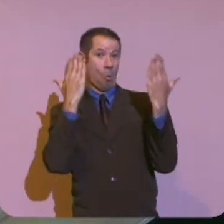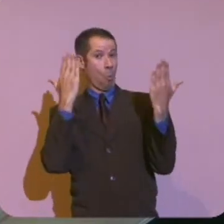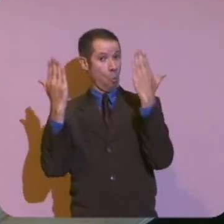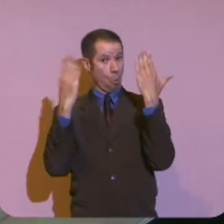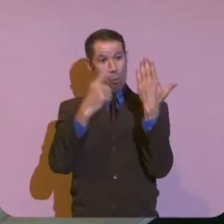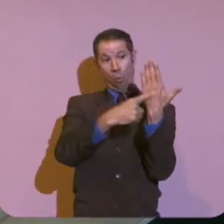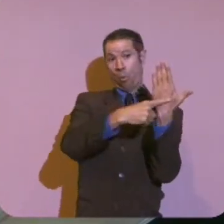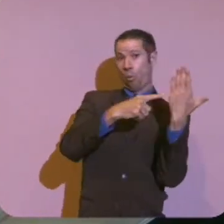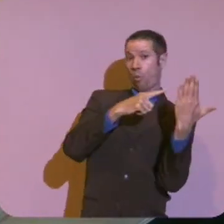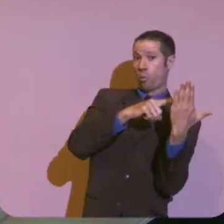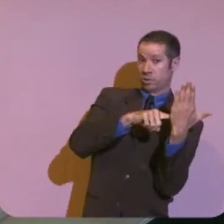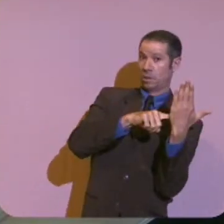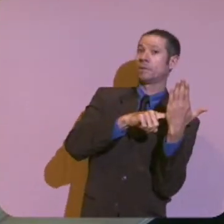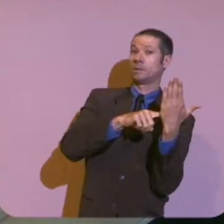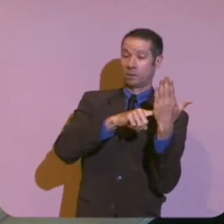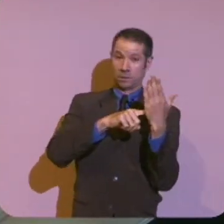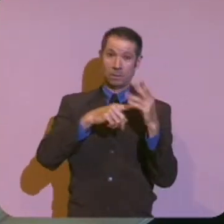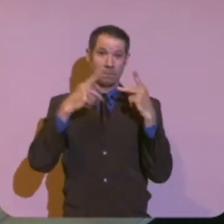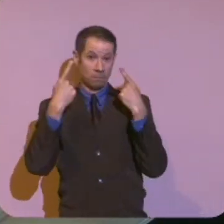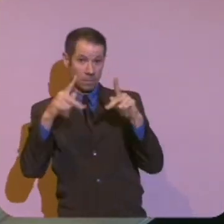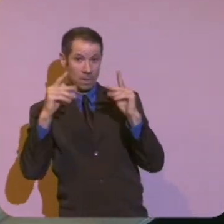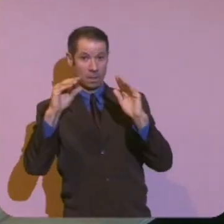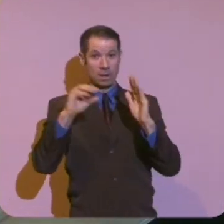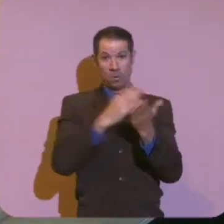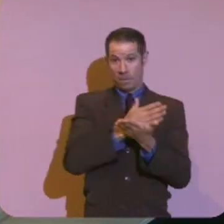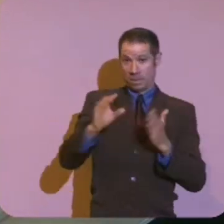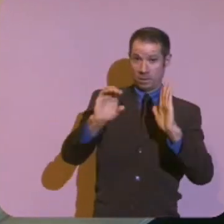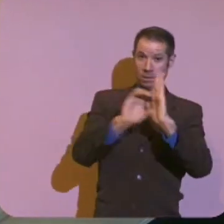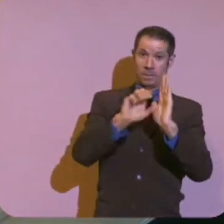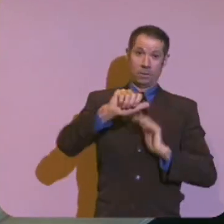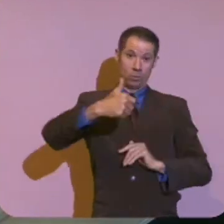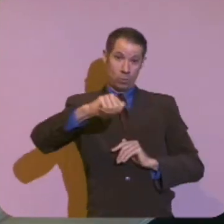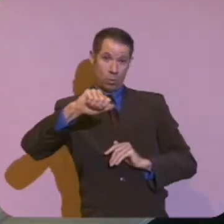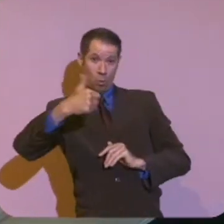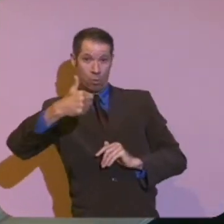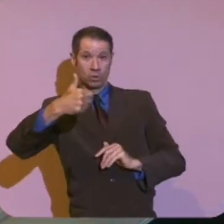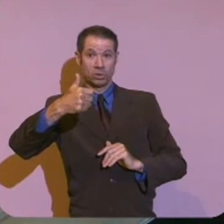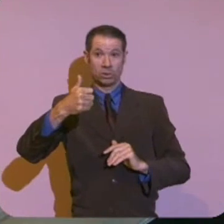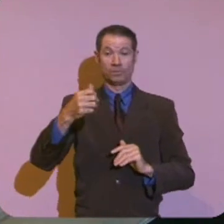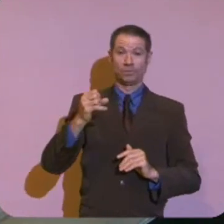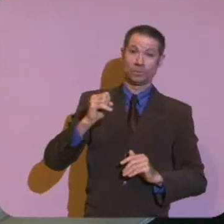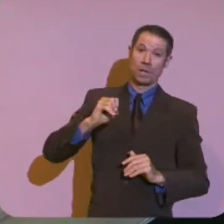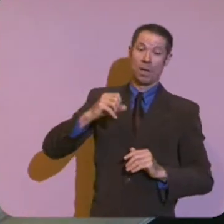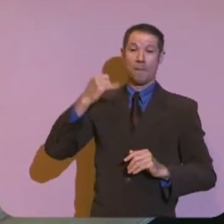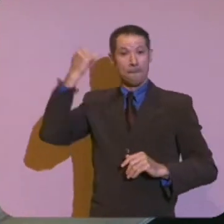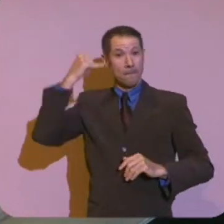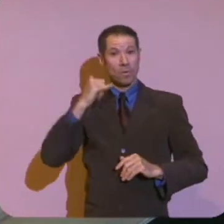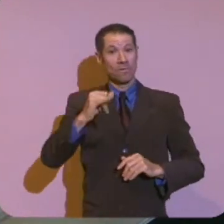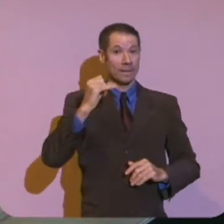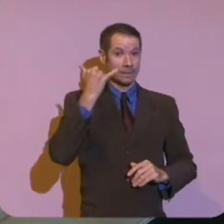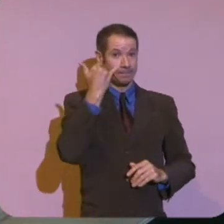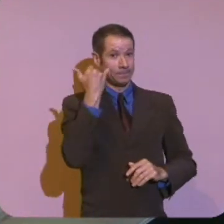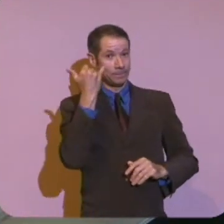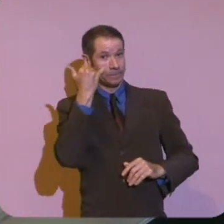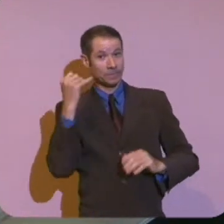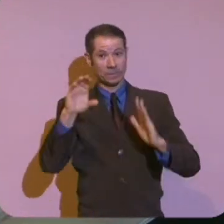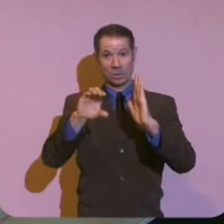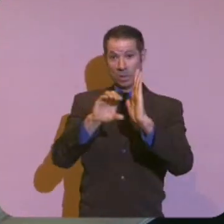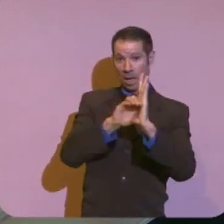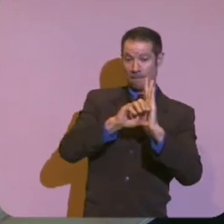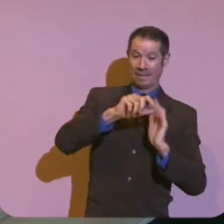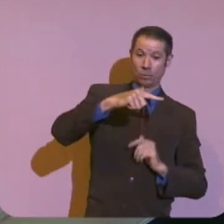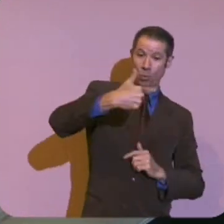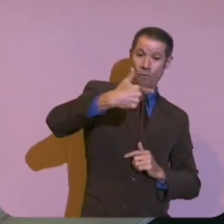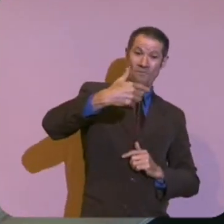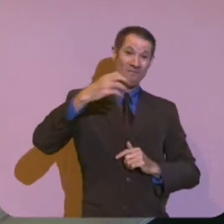ilustração de um sermão que começa no capítulo 11 do livro de Jeremias e vai até o capítulo 20 do livro